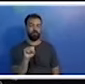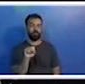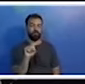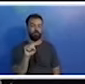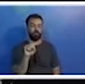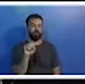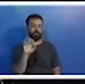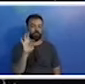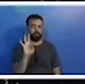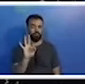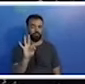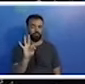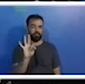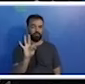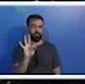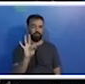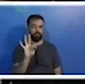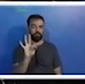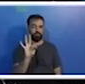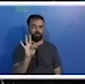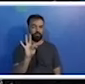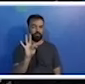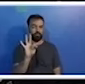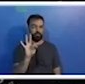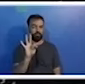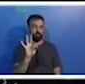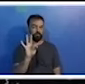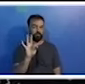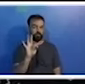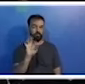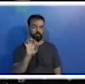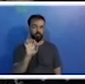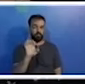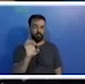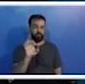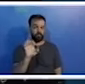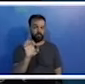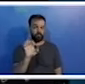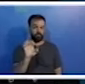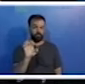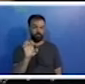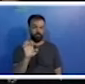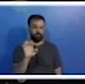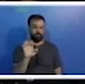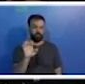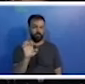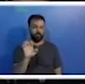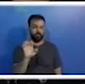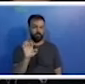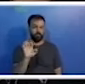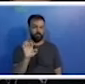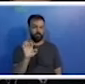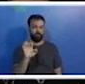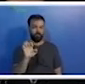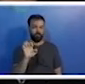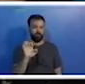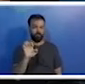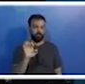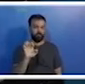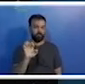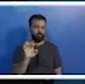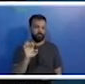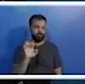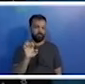isso é o som do ter mas ele não fica sozinho né ele dá a mão para vogal vogal e tristeza